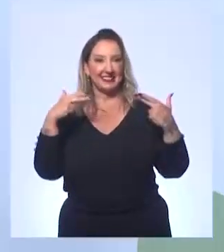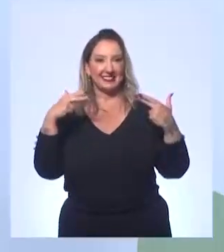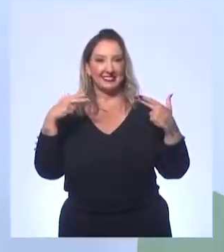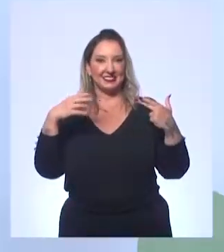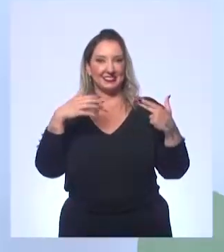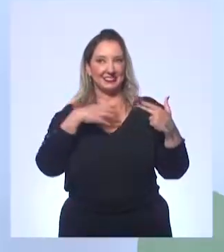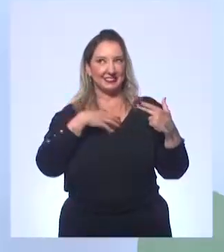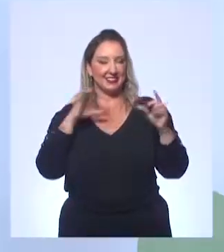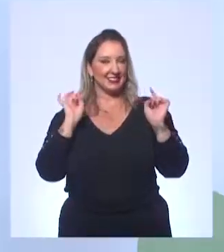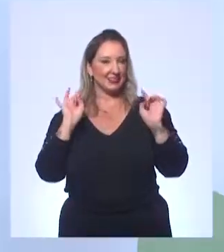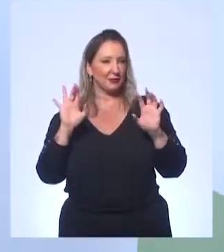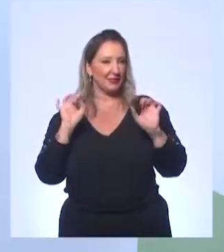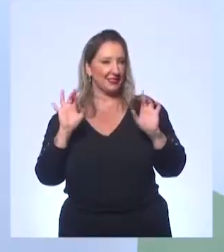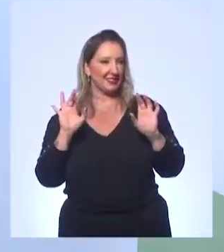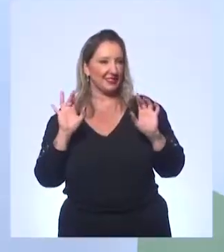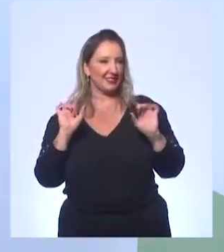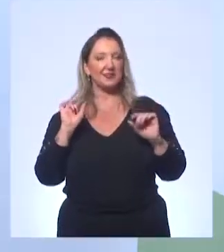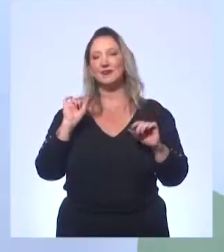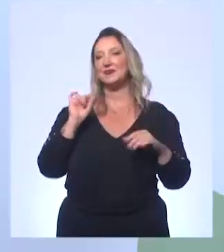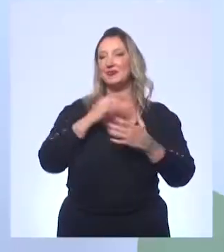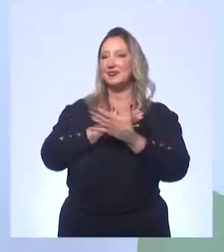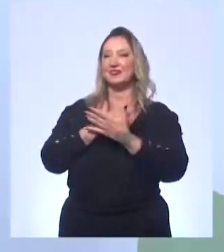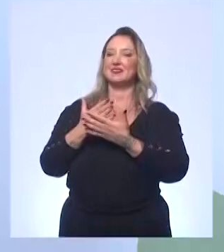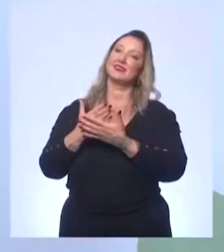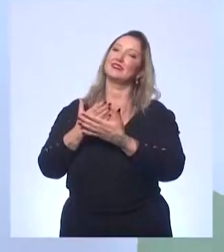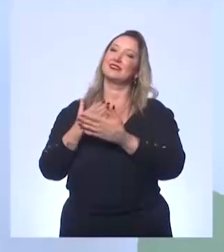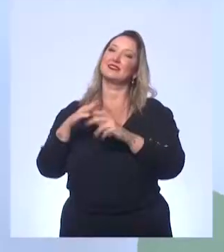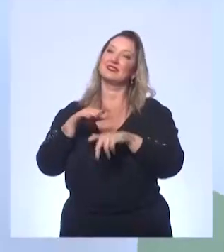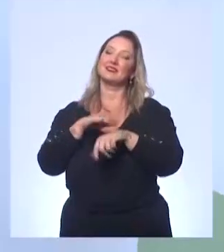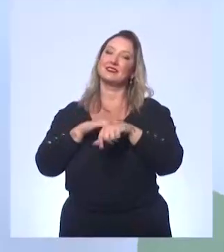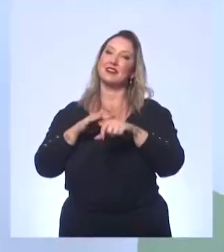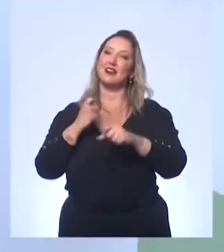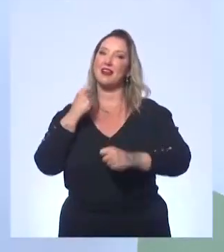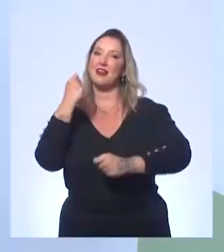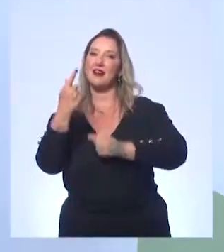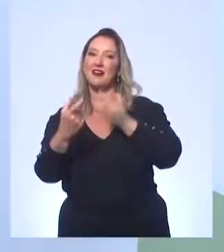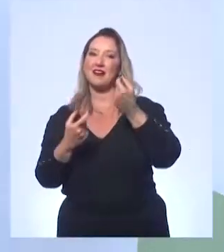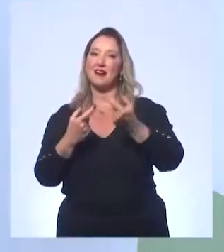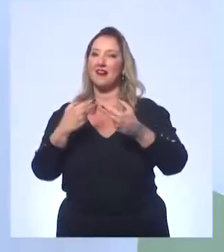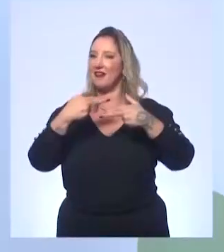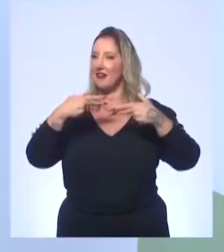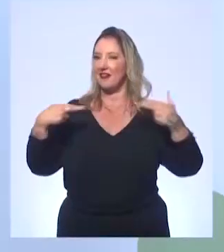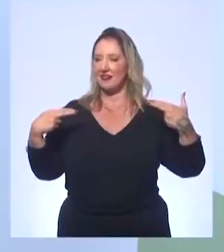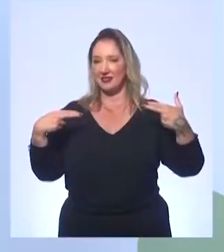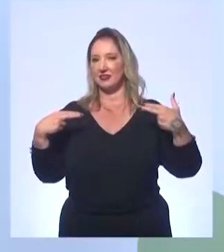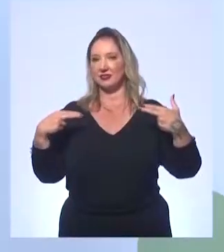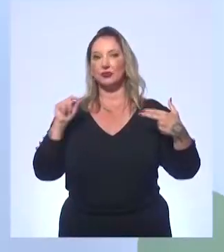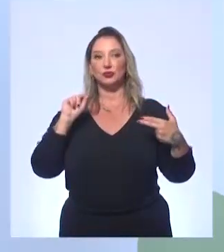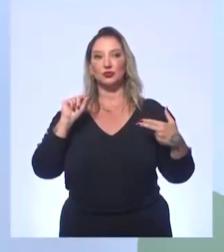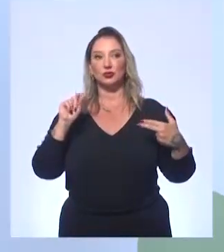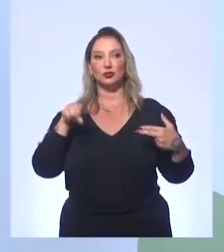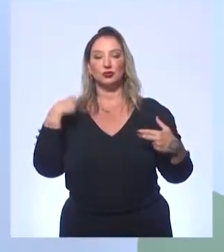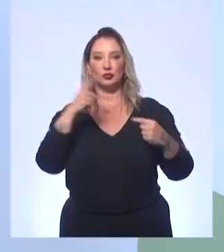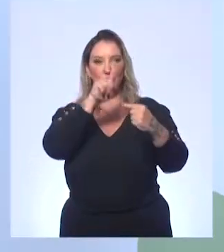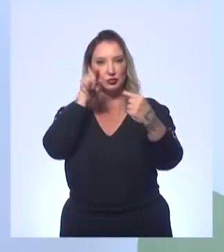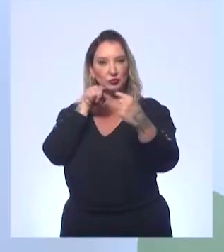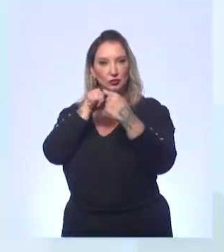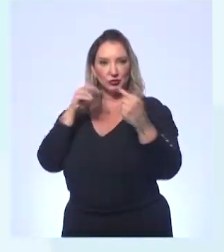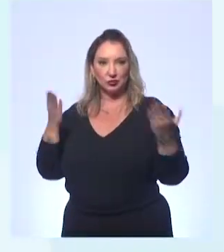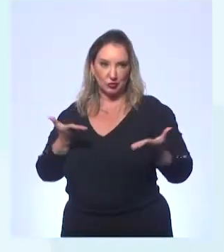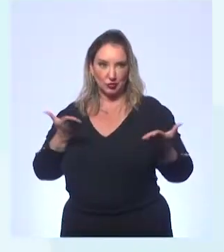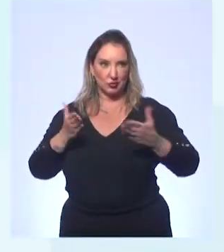ouro. Então vamos começar aqui, falando sobre alguns elementos que é o nosso objetivo de